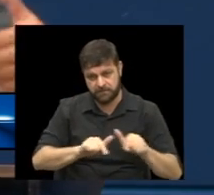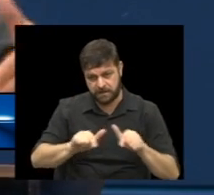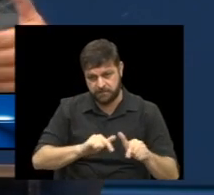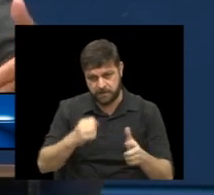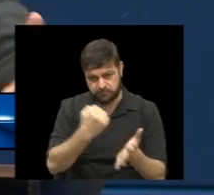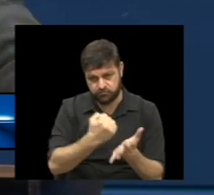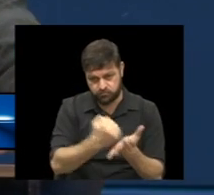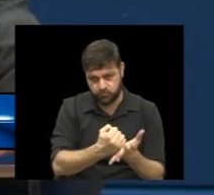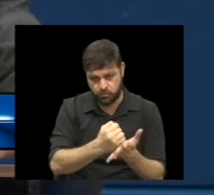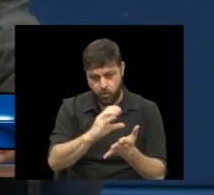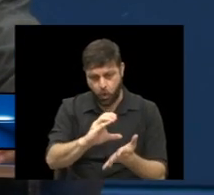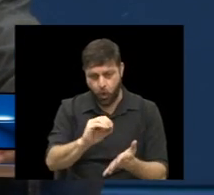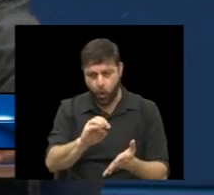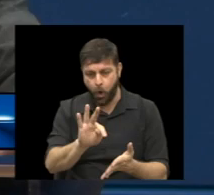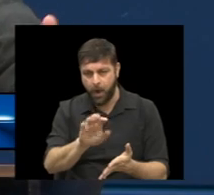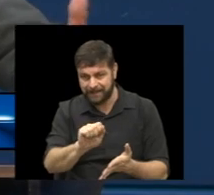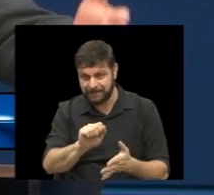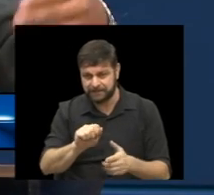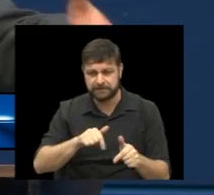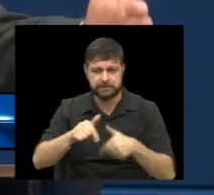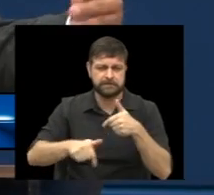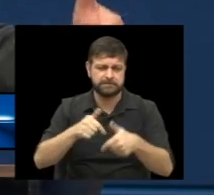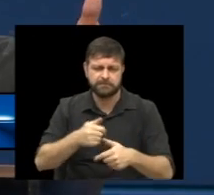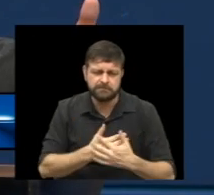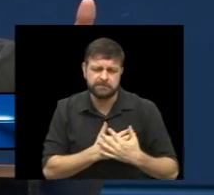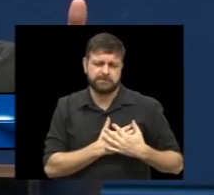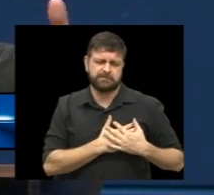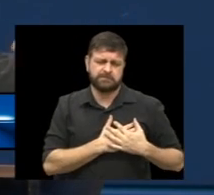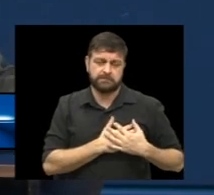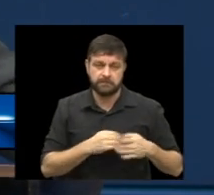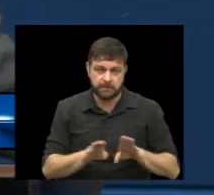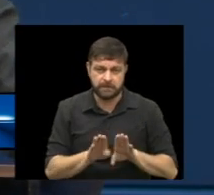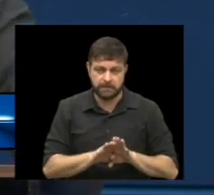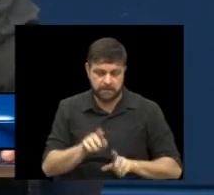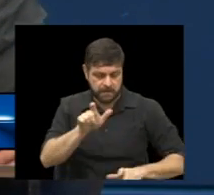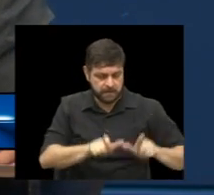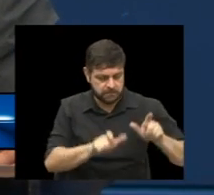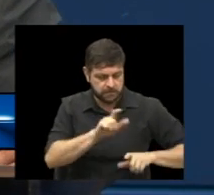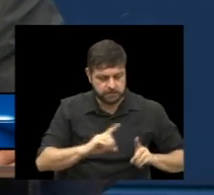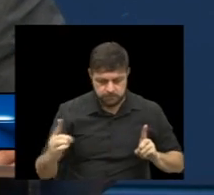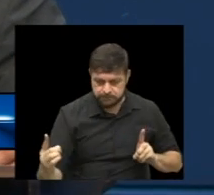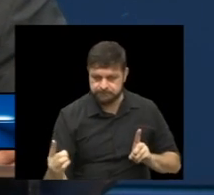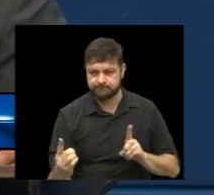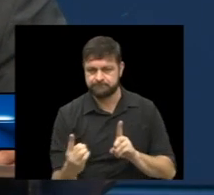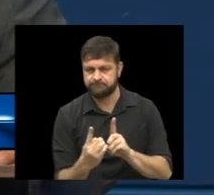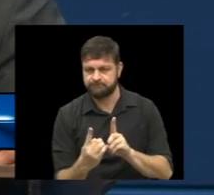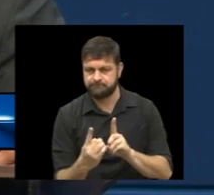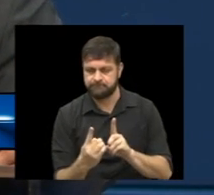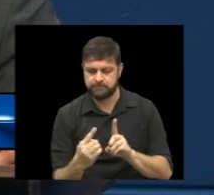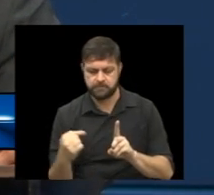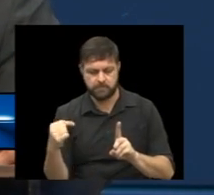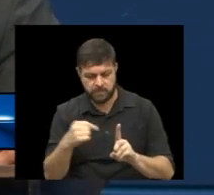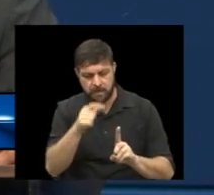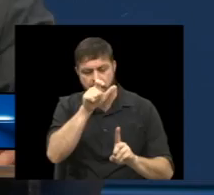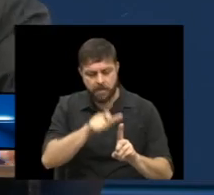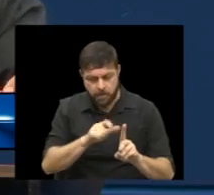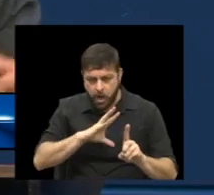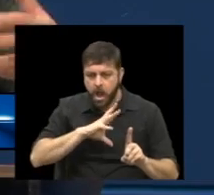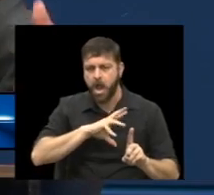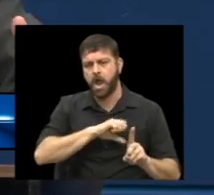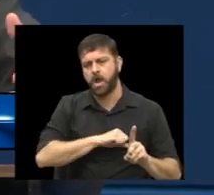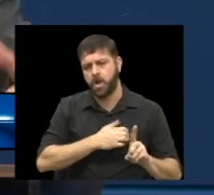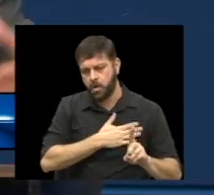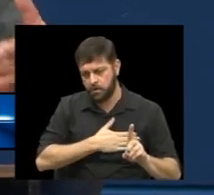trabalho era produzido com muito amor. E a receptividade das pessoas é algo incomensurável. As pessoas gostam, as